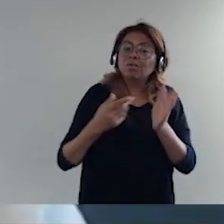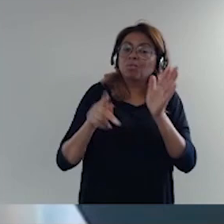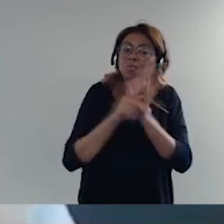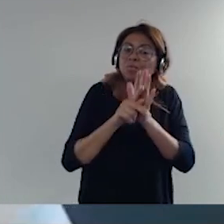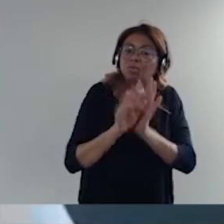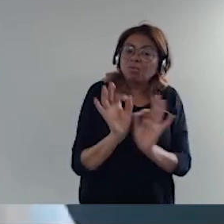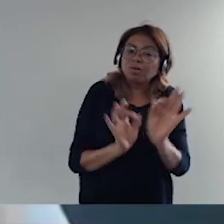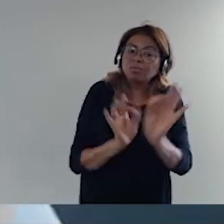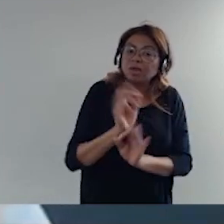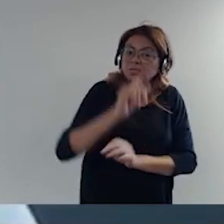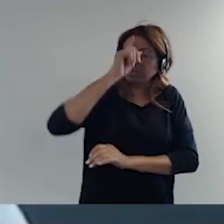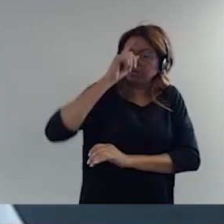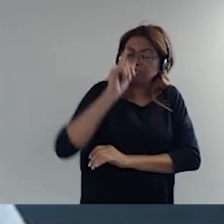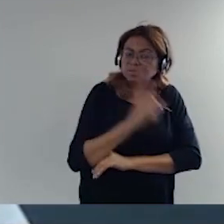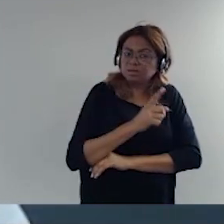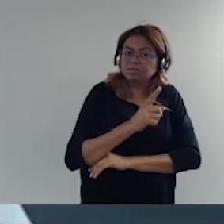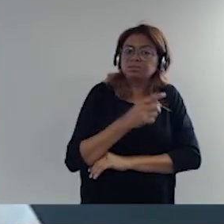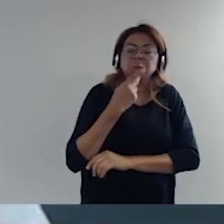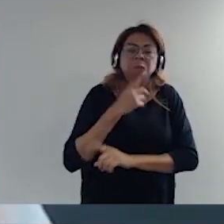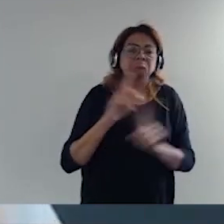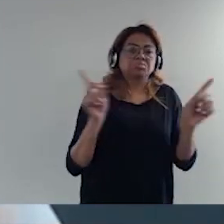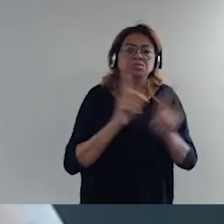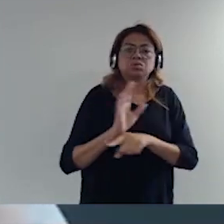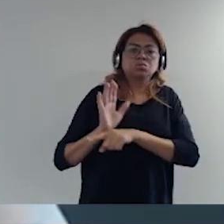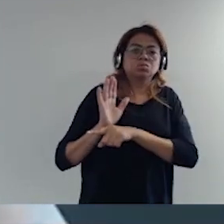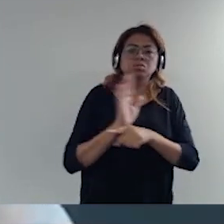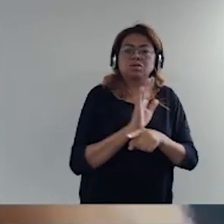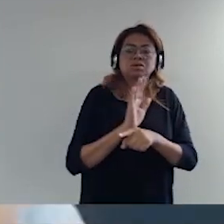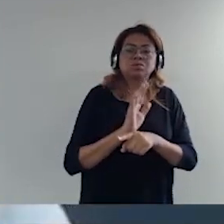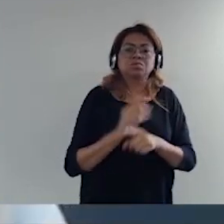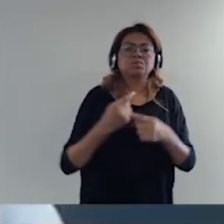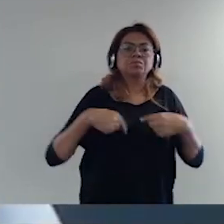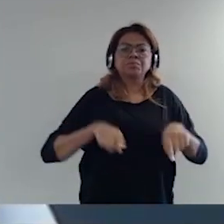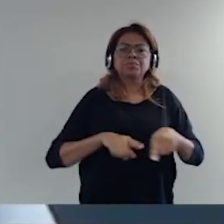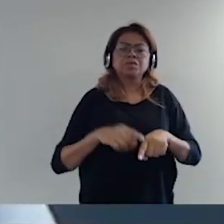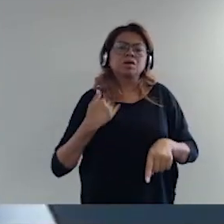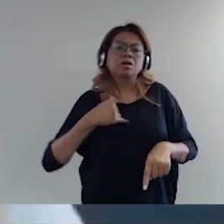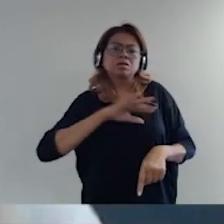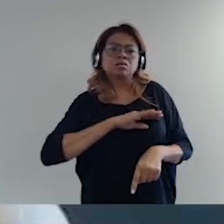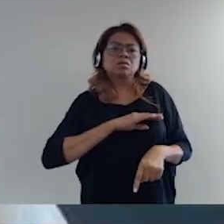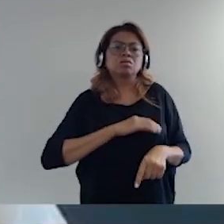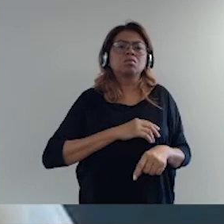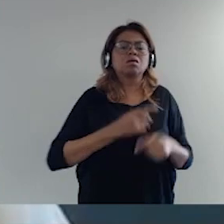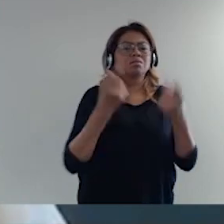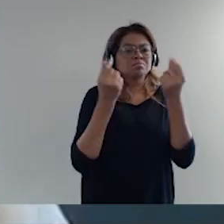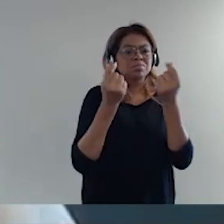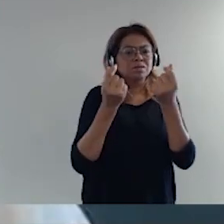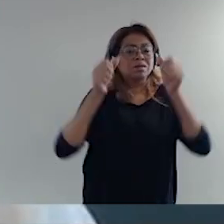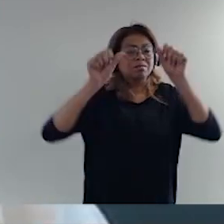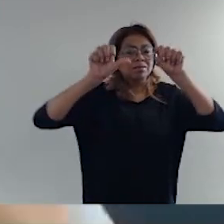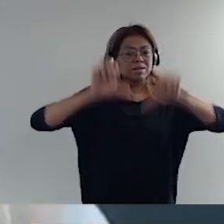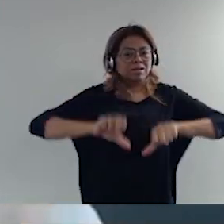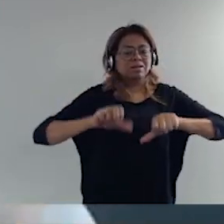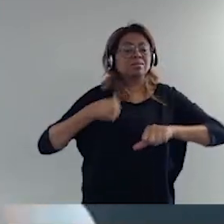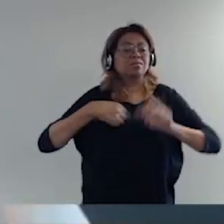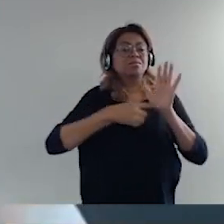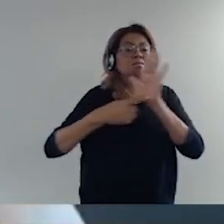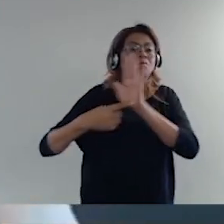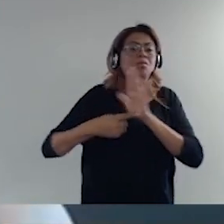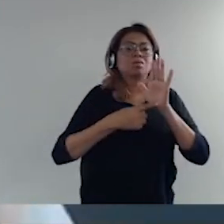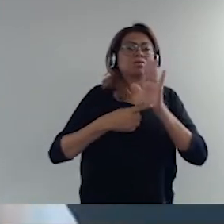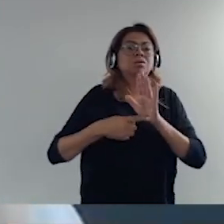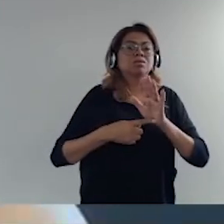é extremamente ineficiente, na medida em que, na crise, ficou evidenciado que não